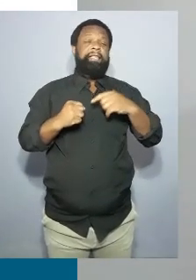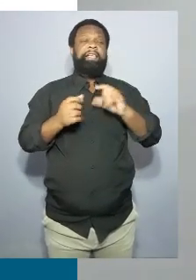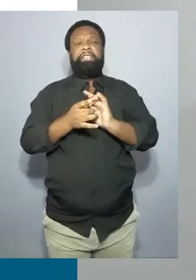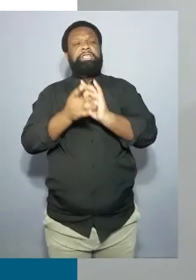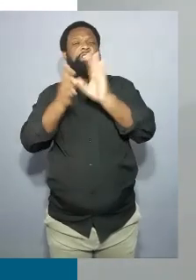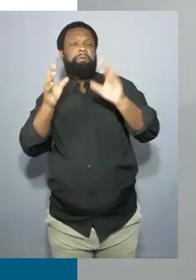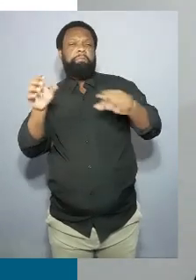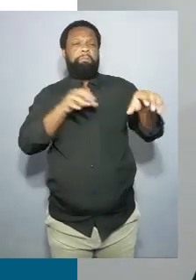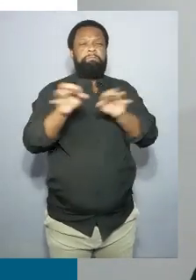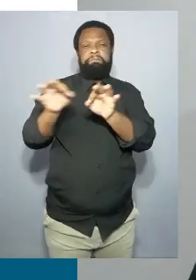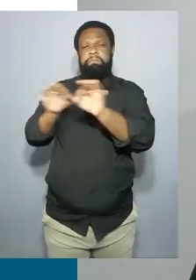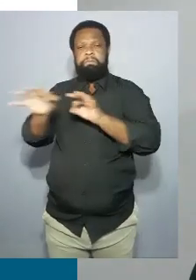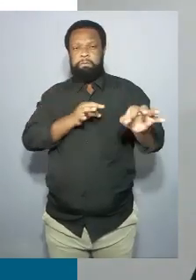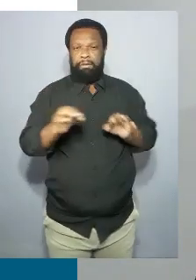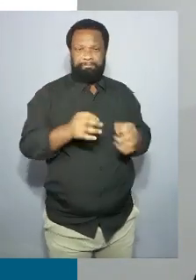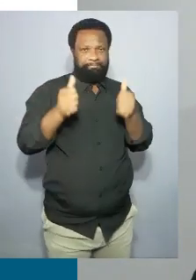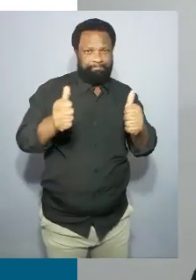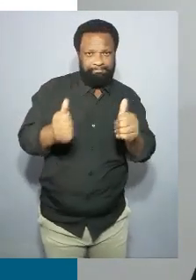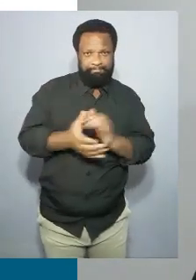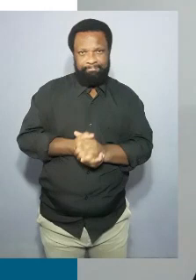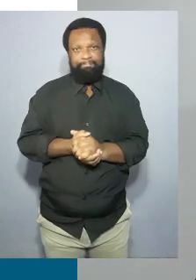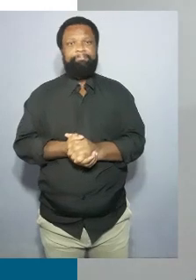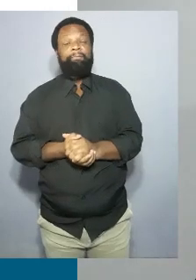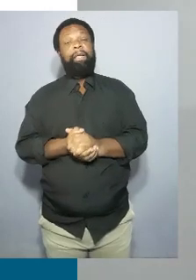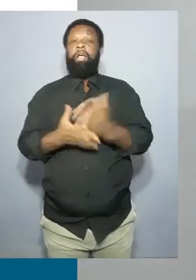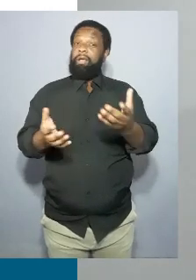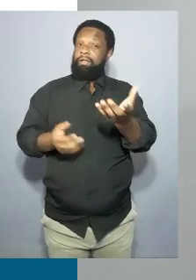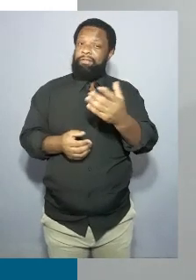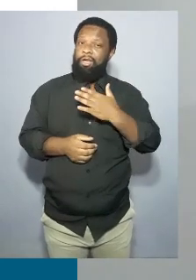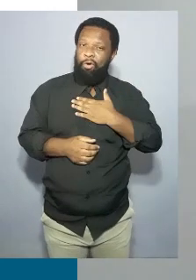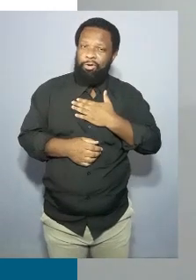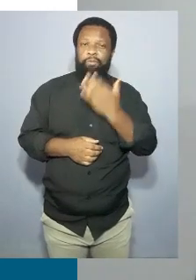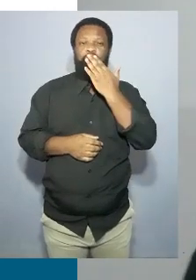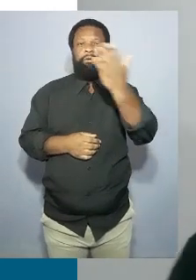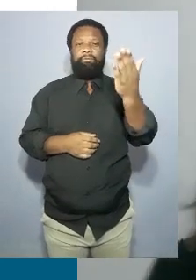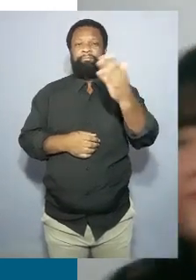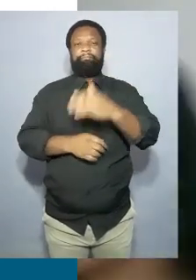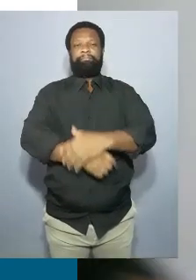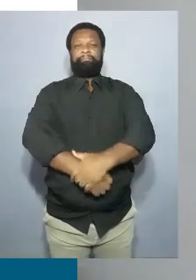movimento. Combinado, gente? Espero que tenham gostado. Um beijo.